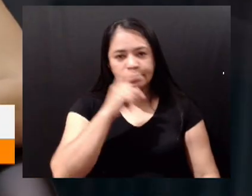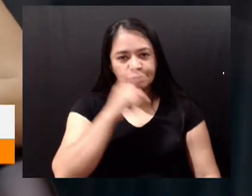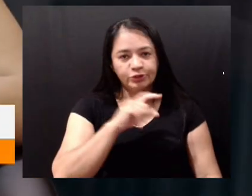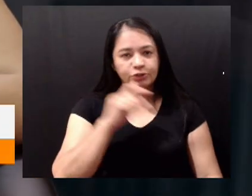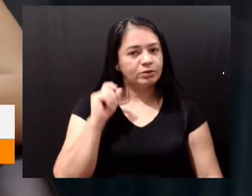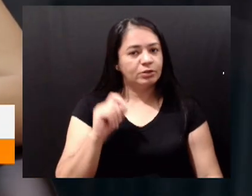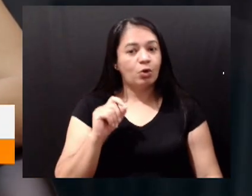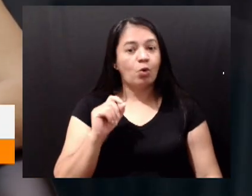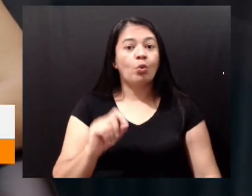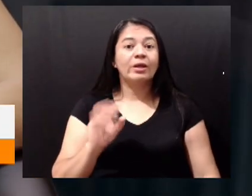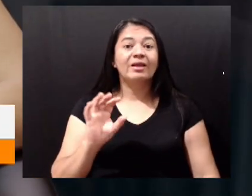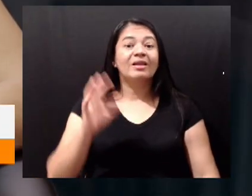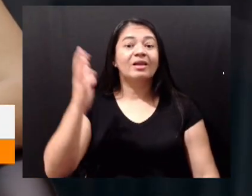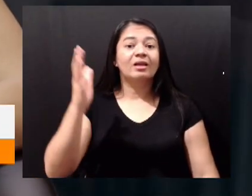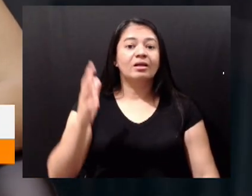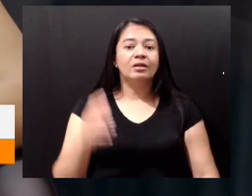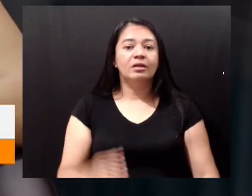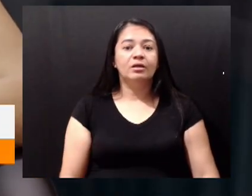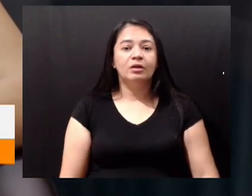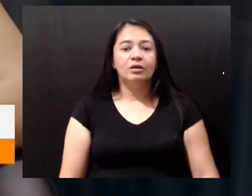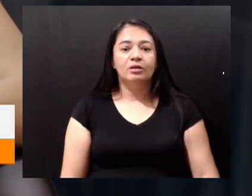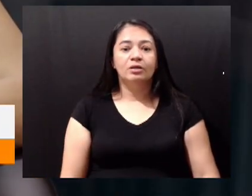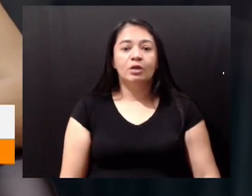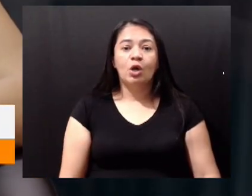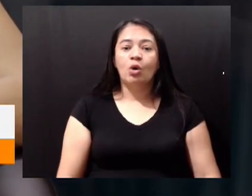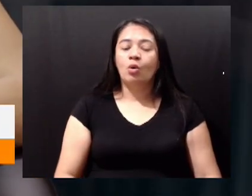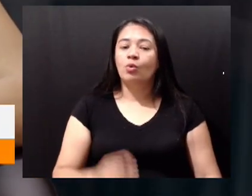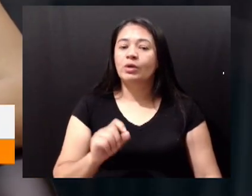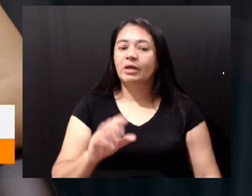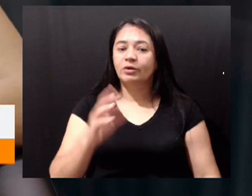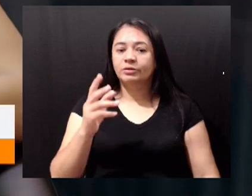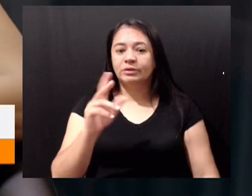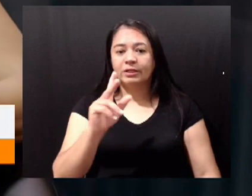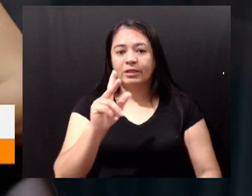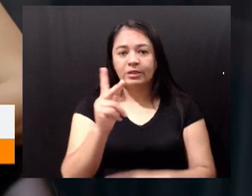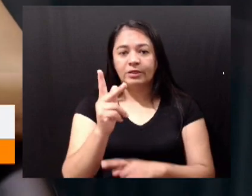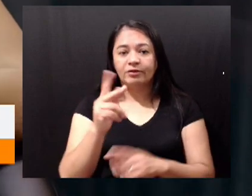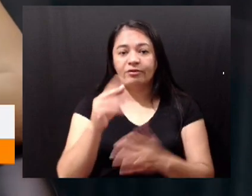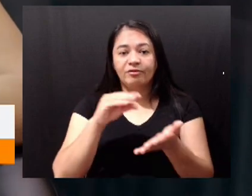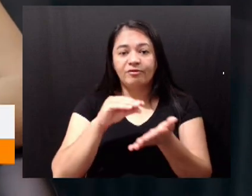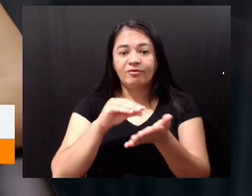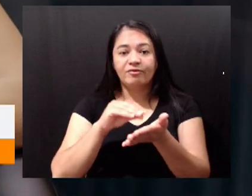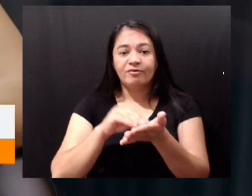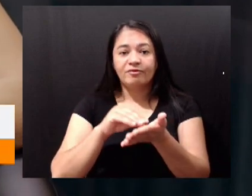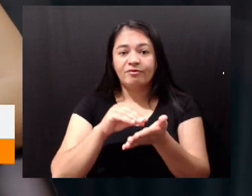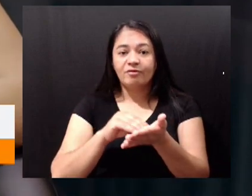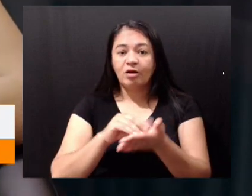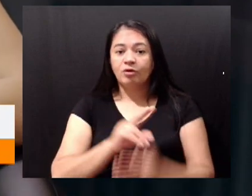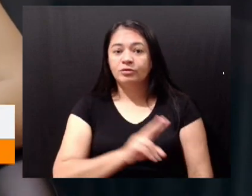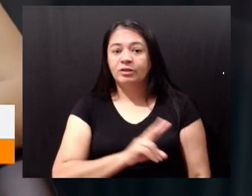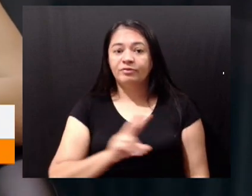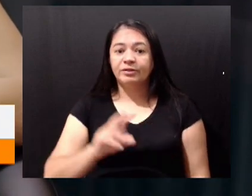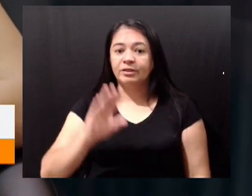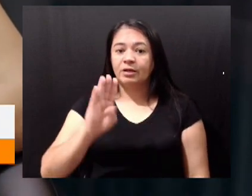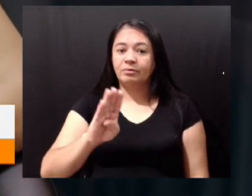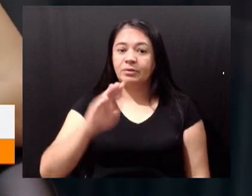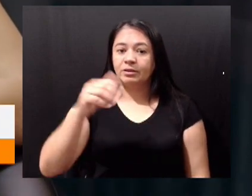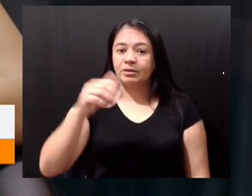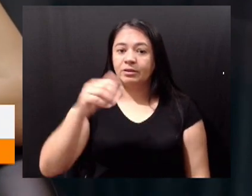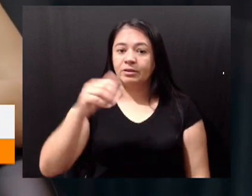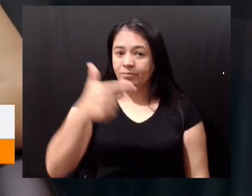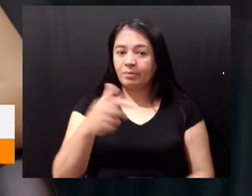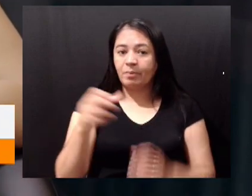há hipovitaminose, né, ou seja, a carência importante da vitamina B12, uhum, por exemplo, pode